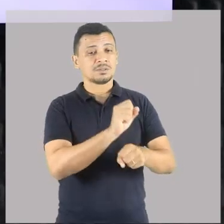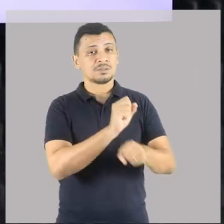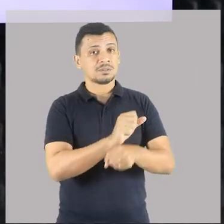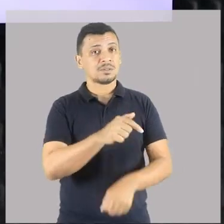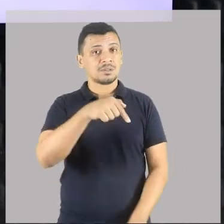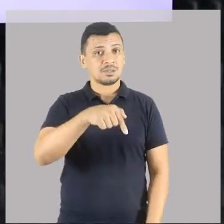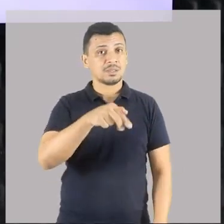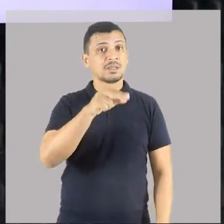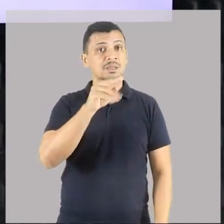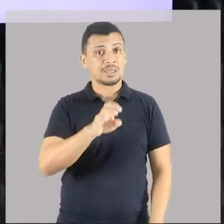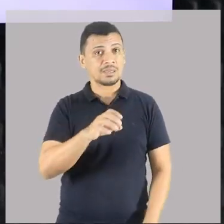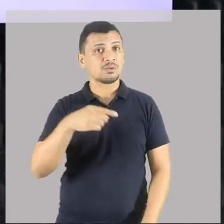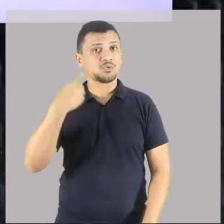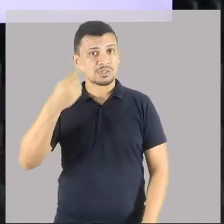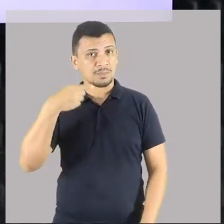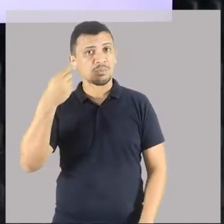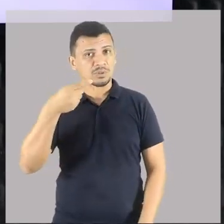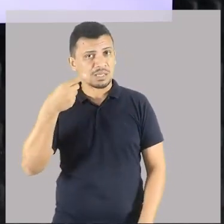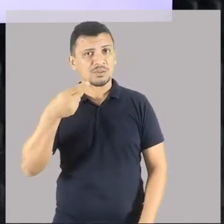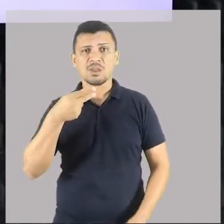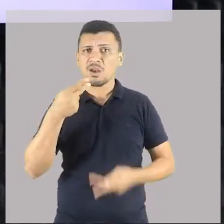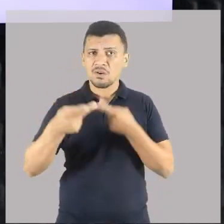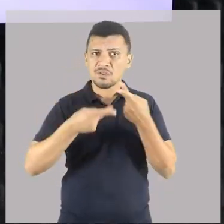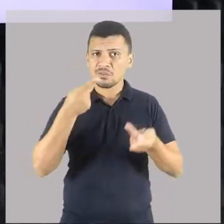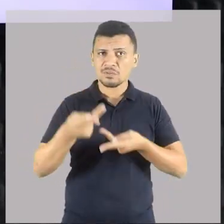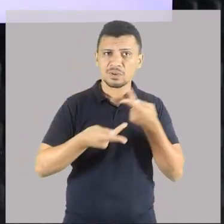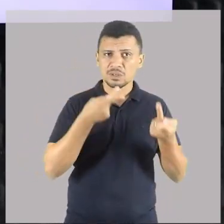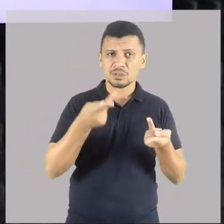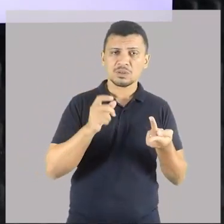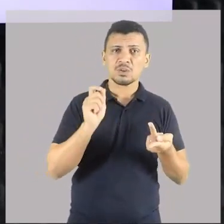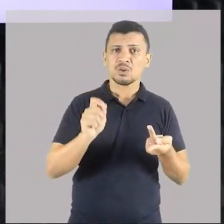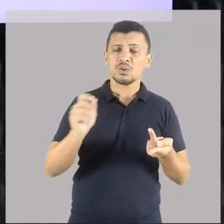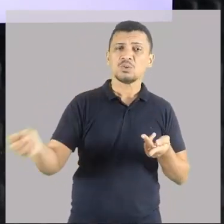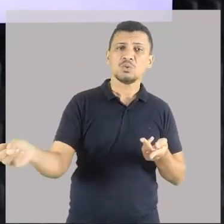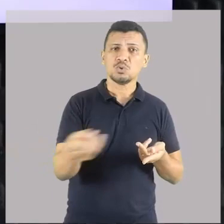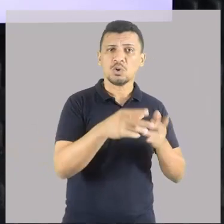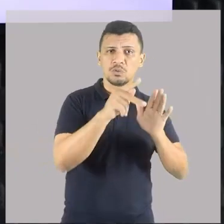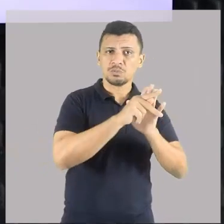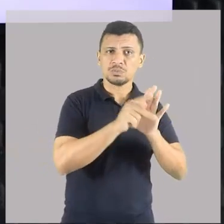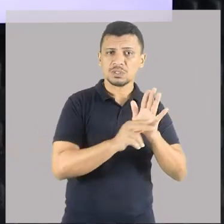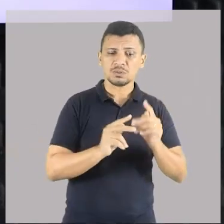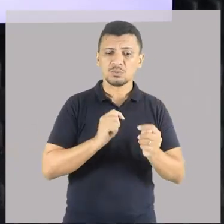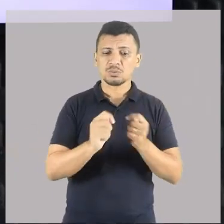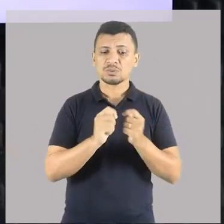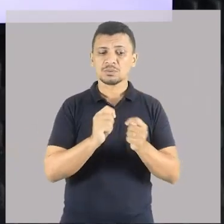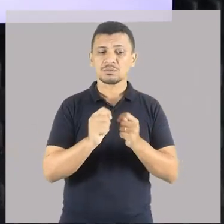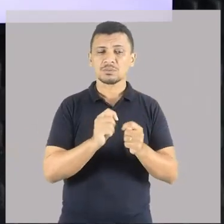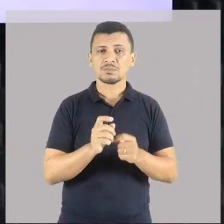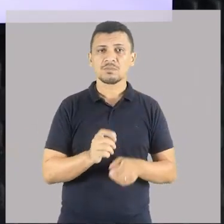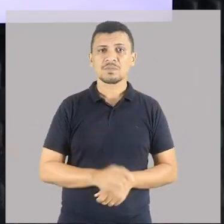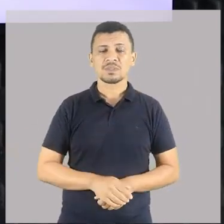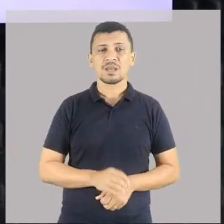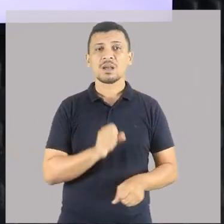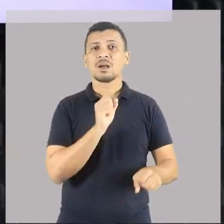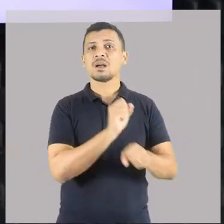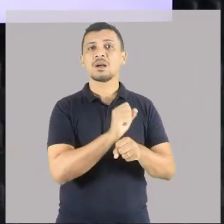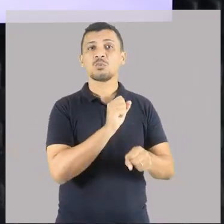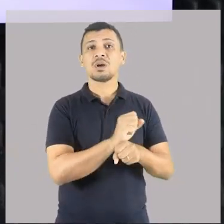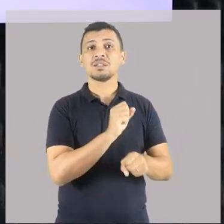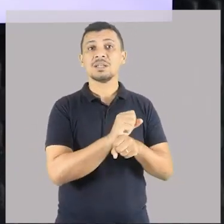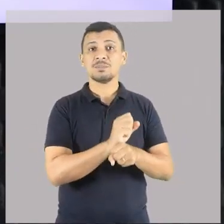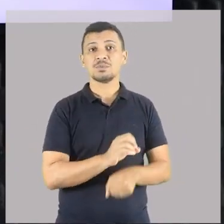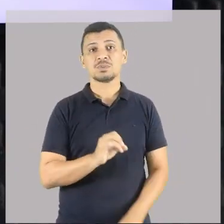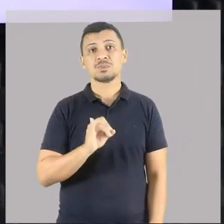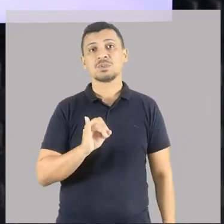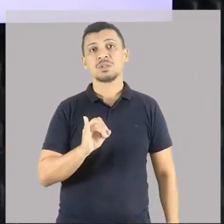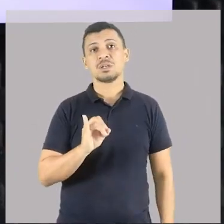os deputados se pronunciem a respeito do novo plano econômico. Aguardamos isso. Posso